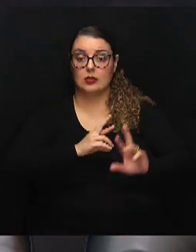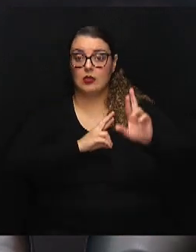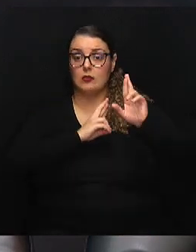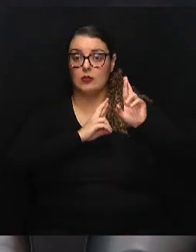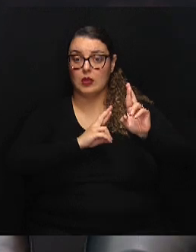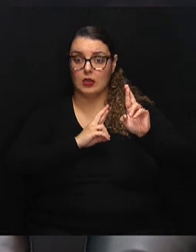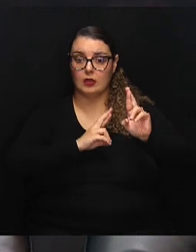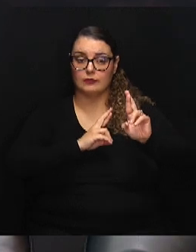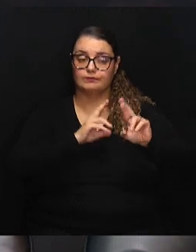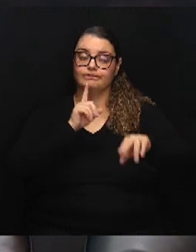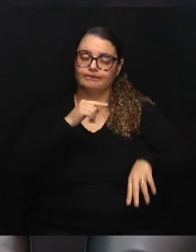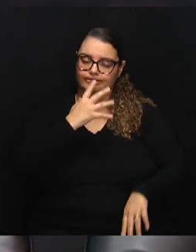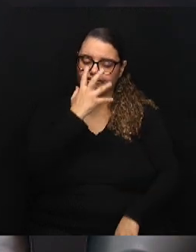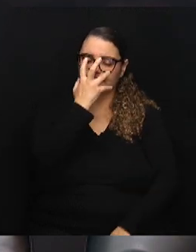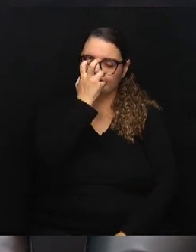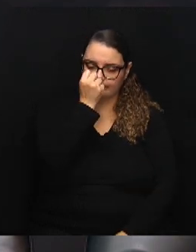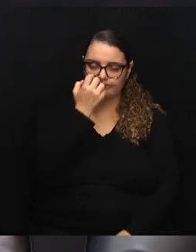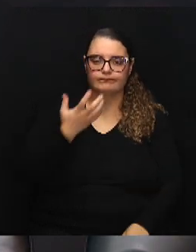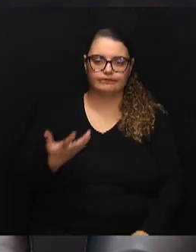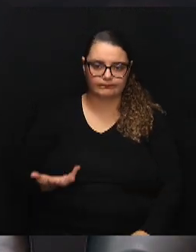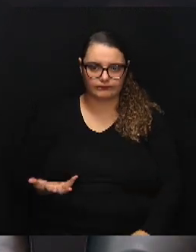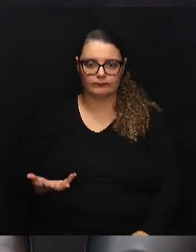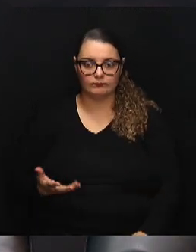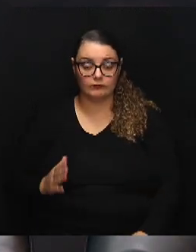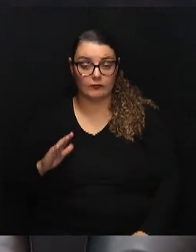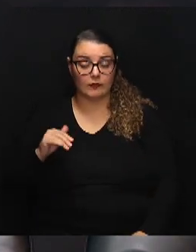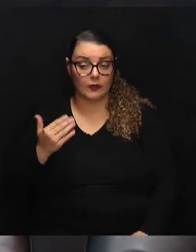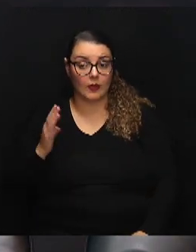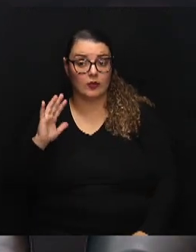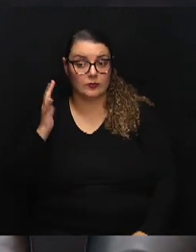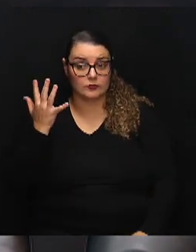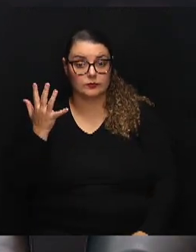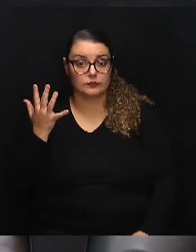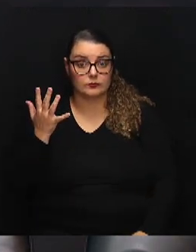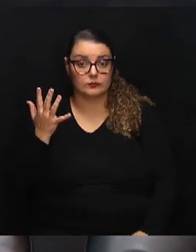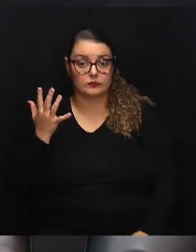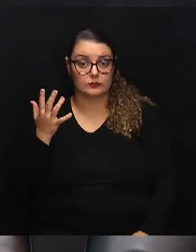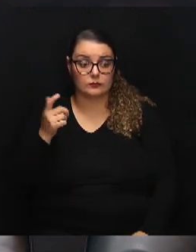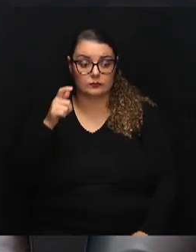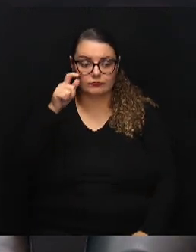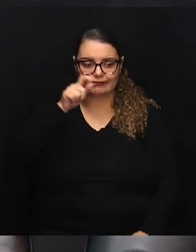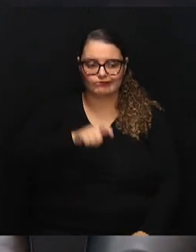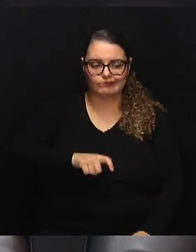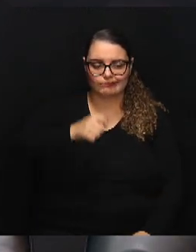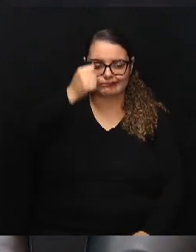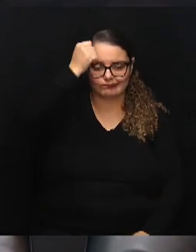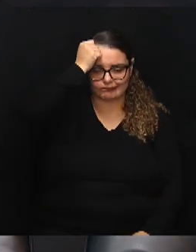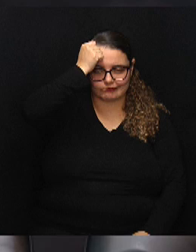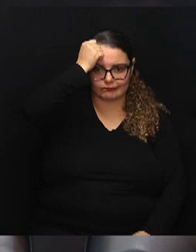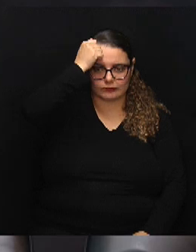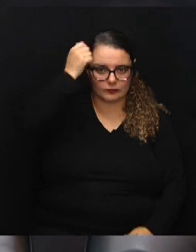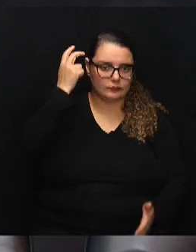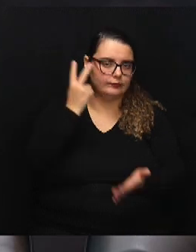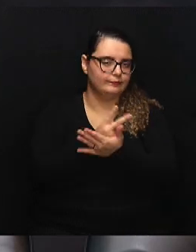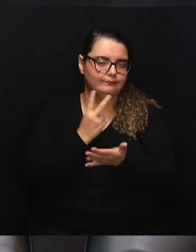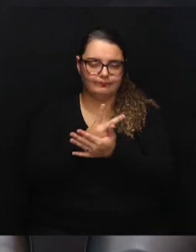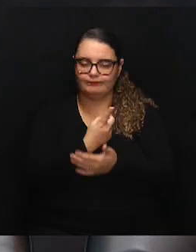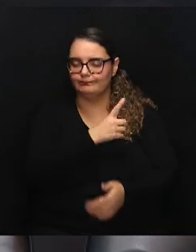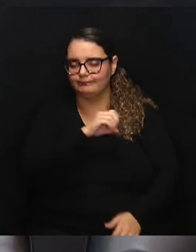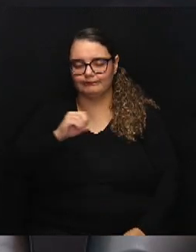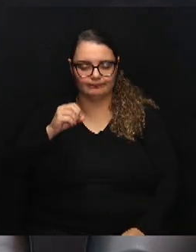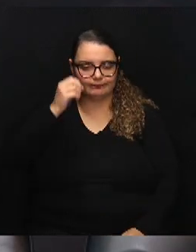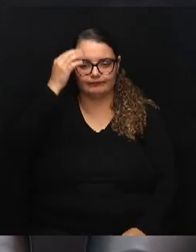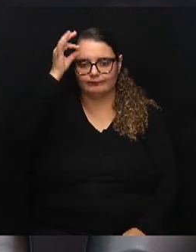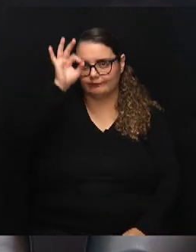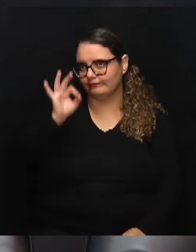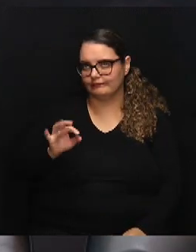é frustrada, e quando isso acontece, o outro se culpa, né? Acha que a culpa é 100% dele. Nossa, eu